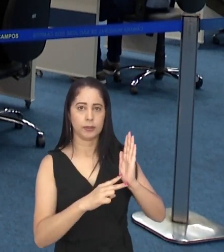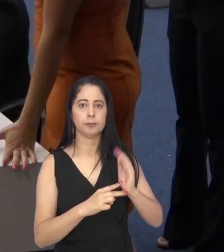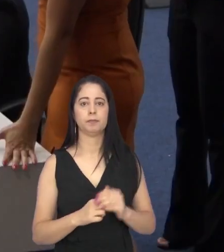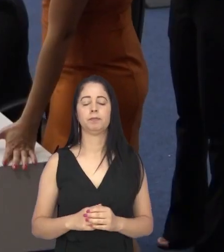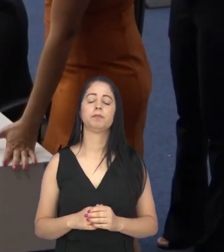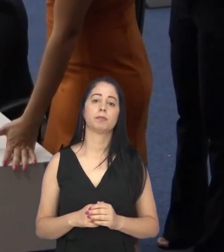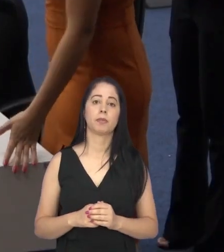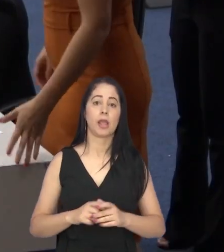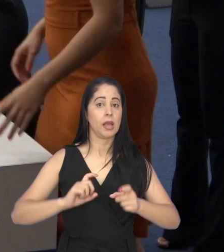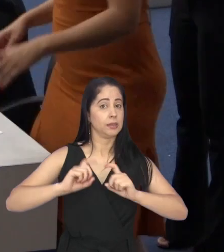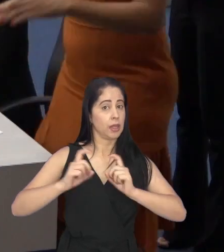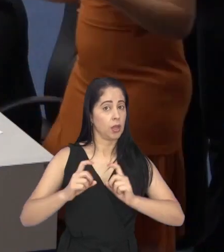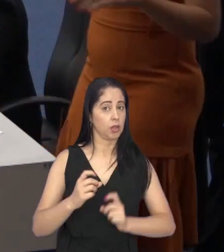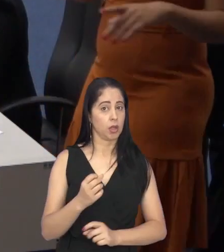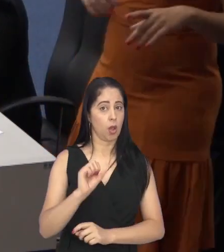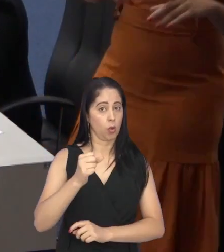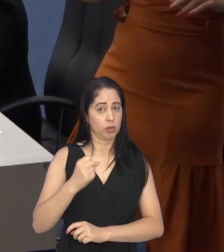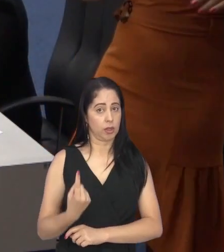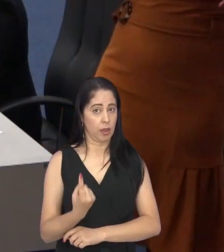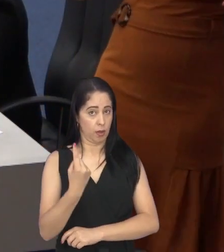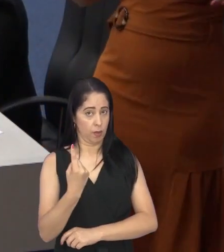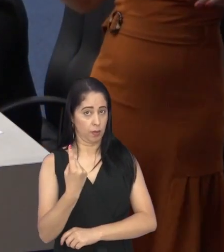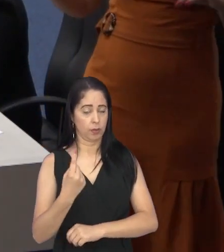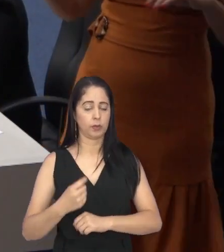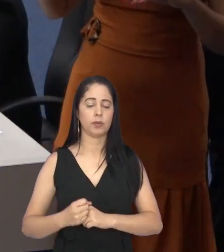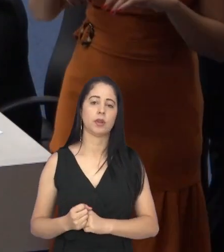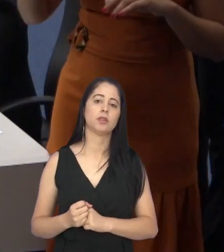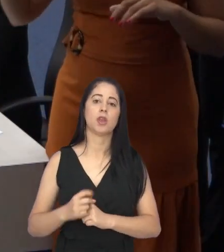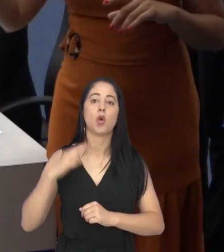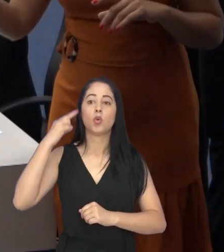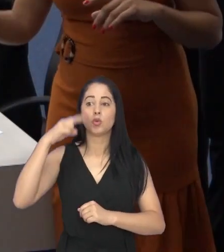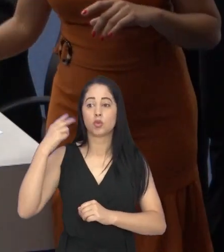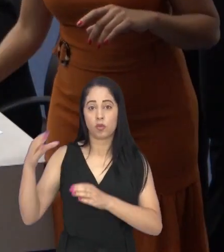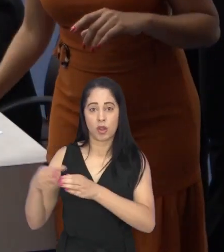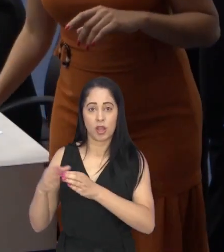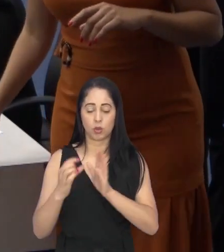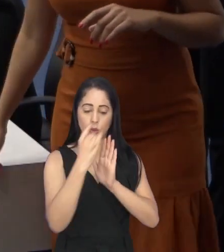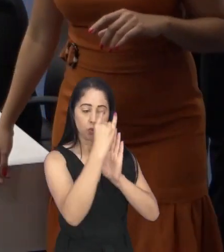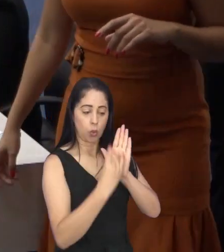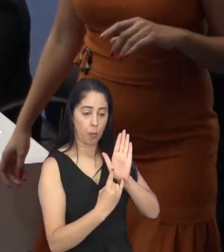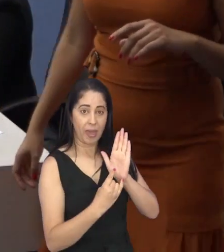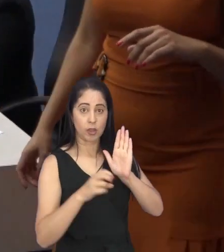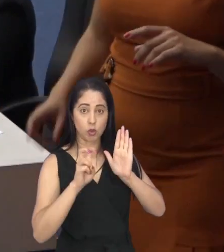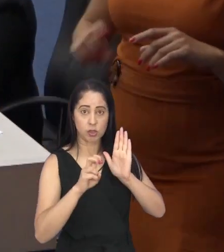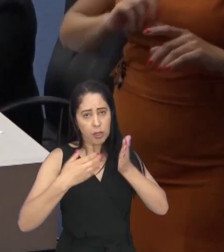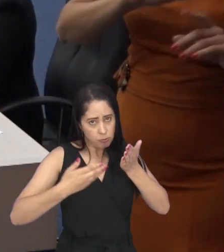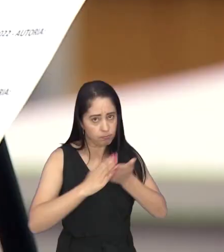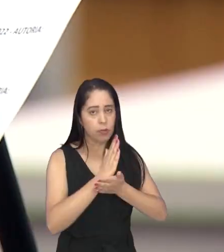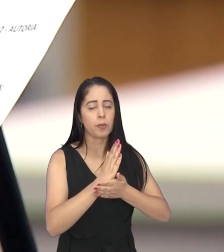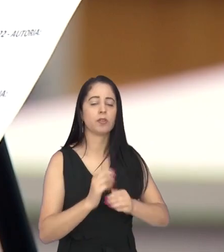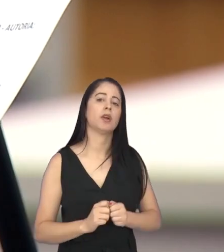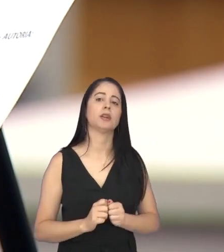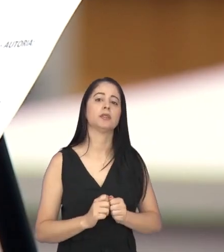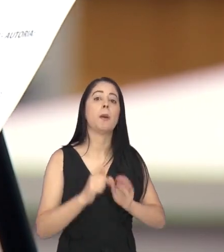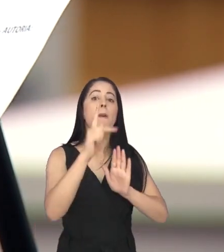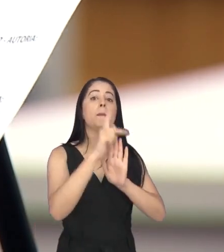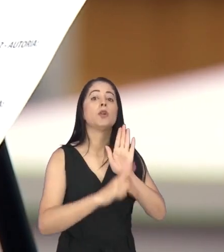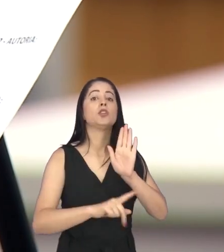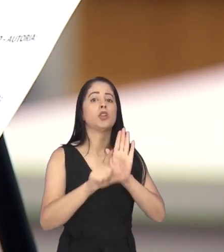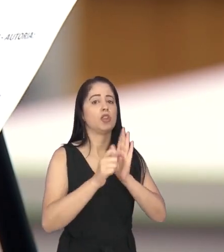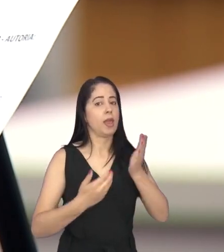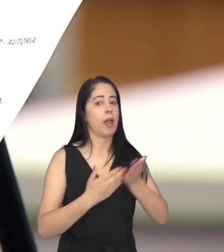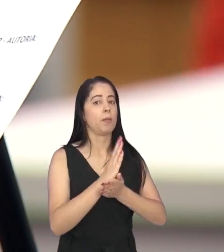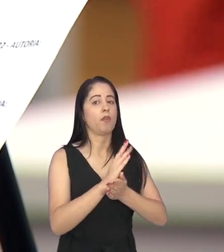tramitação. Já durante a 81ª sessão ordinária, os vereadores aprovaram 5 documentos. Um dos